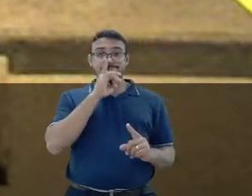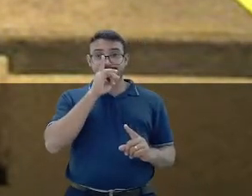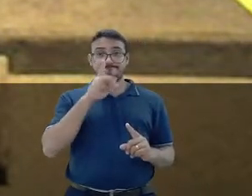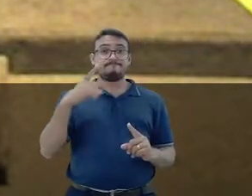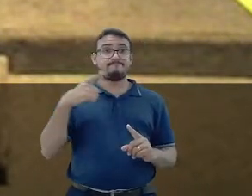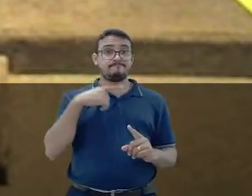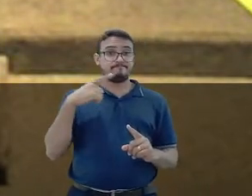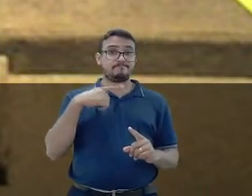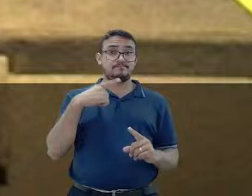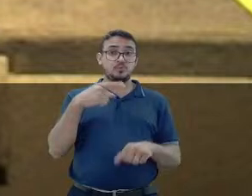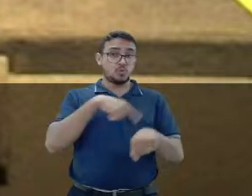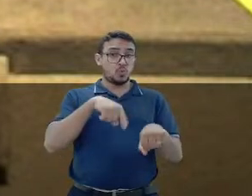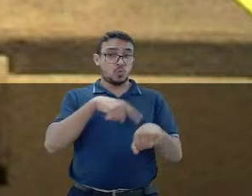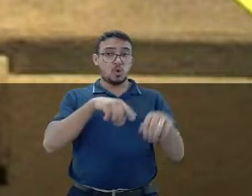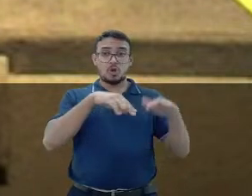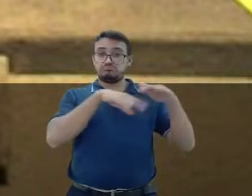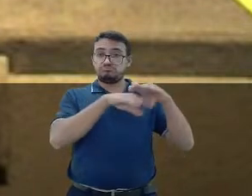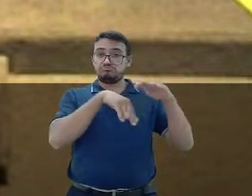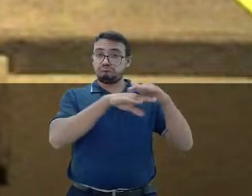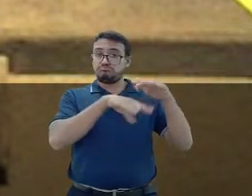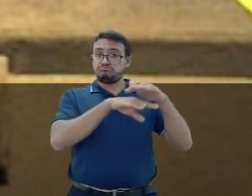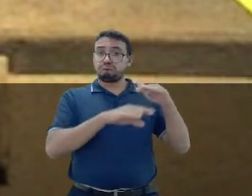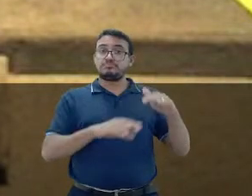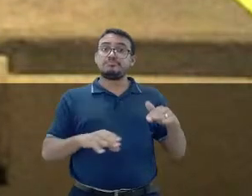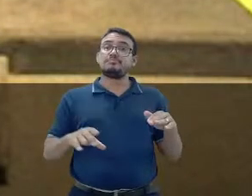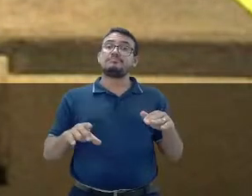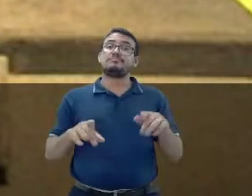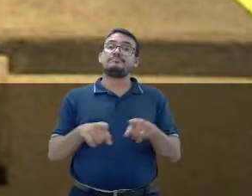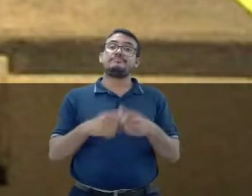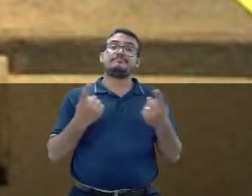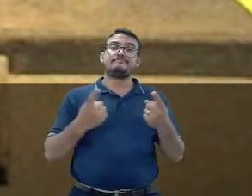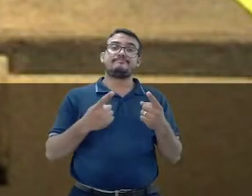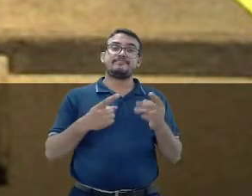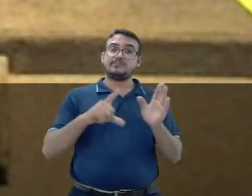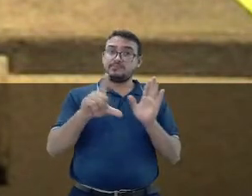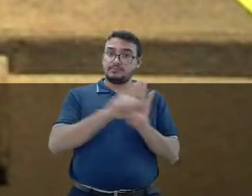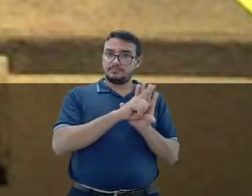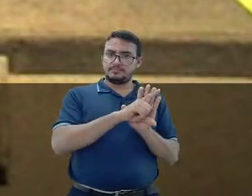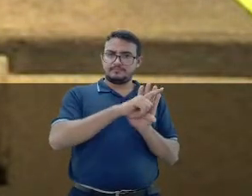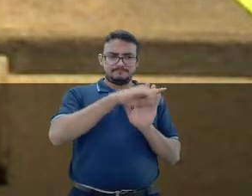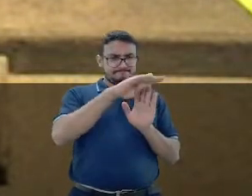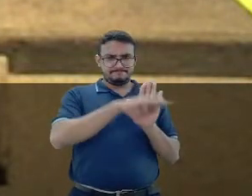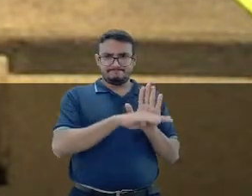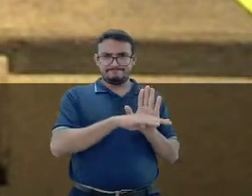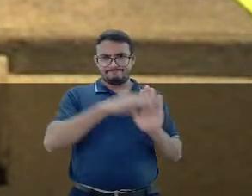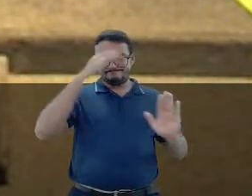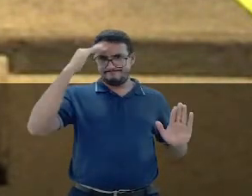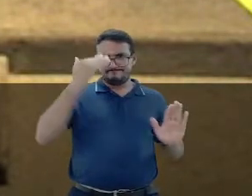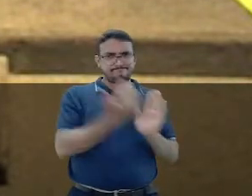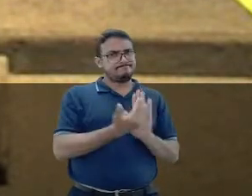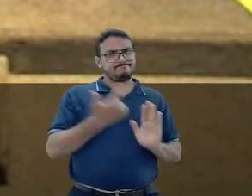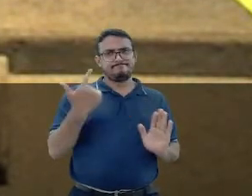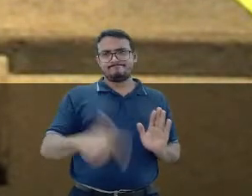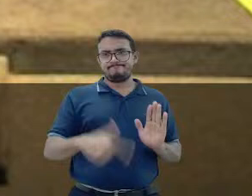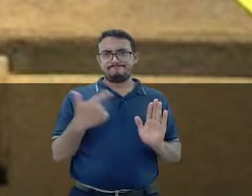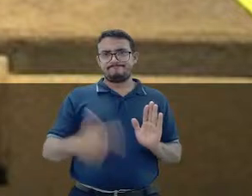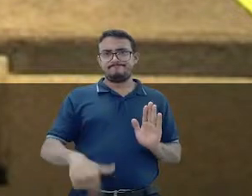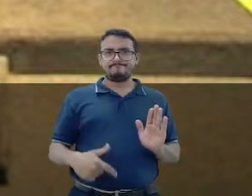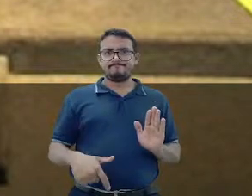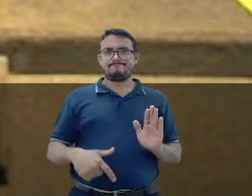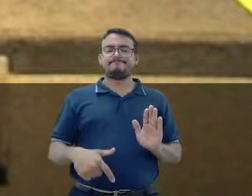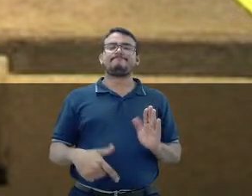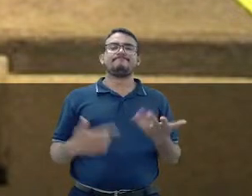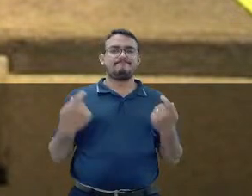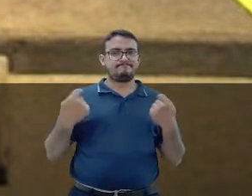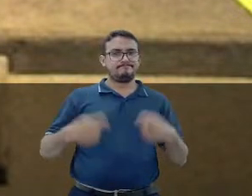horas, mas não eram observados esses requisitos legais, pelo que a gente entende que deveria ser reconhecida a nulidade desse sistema